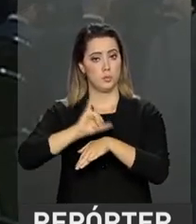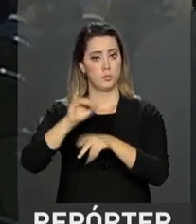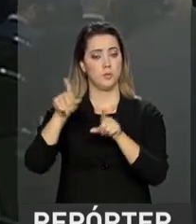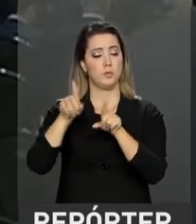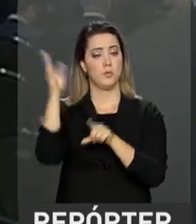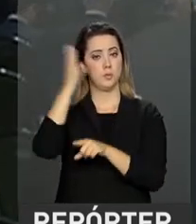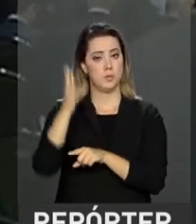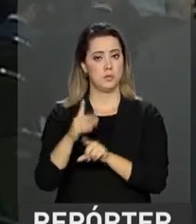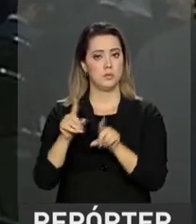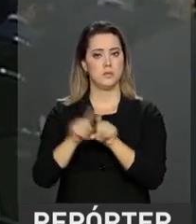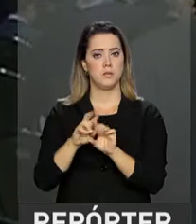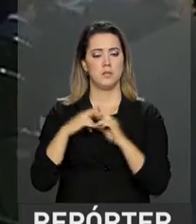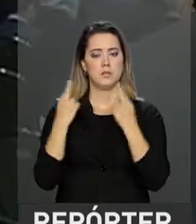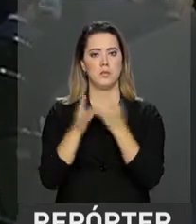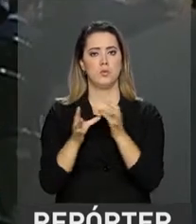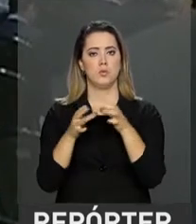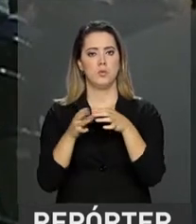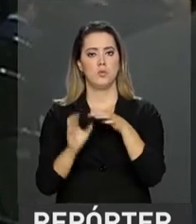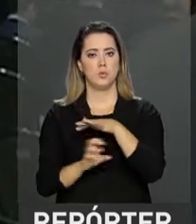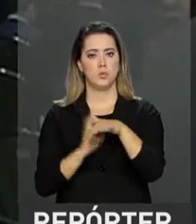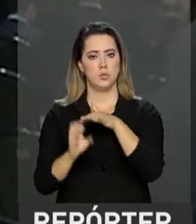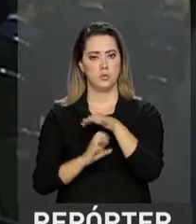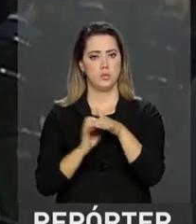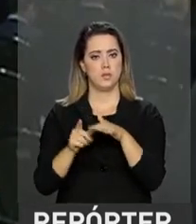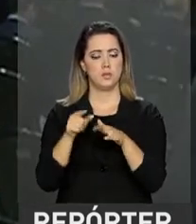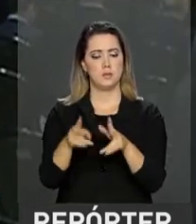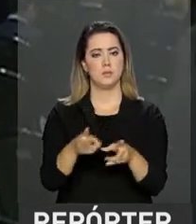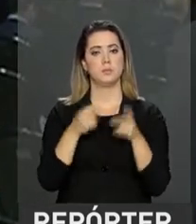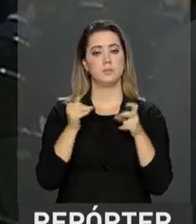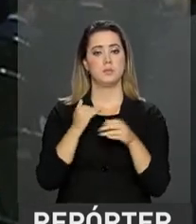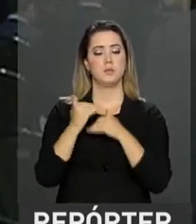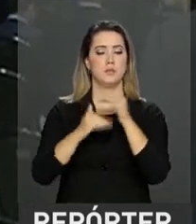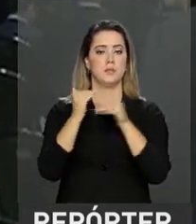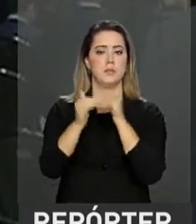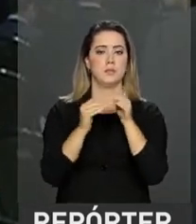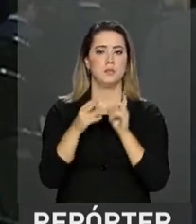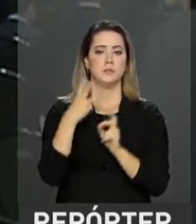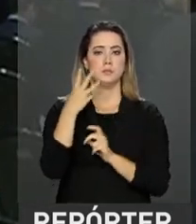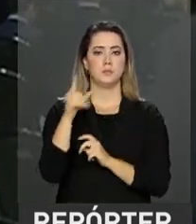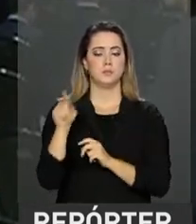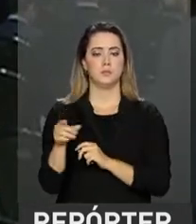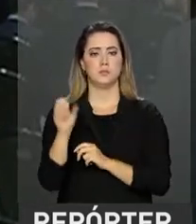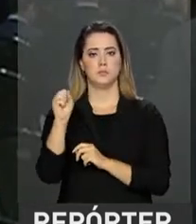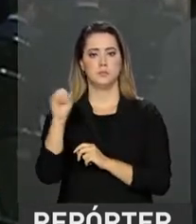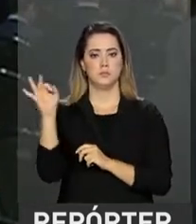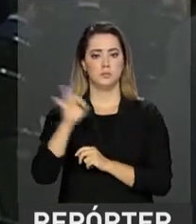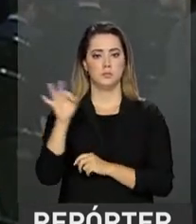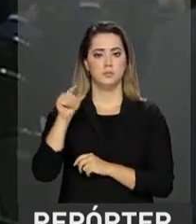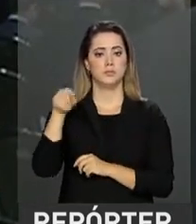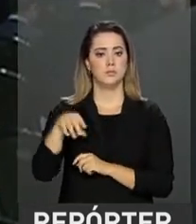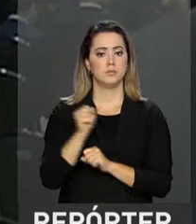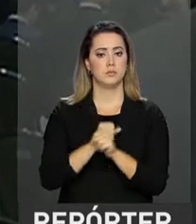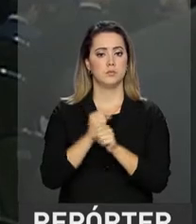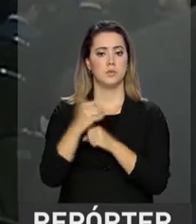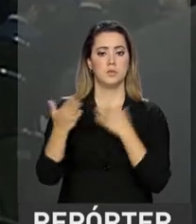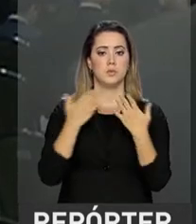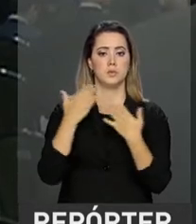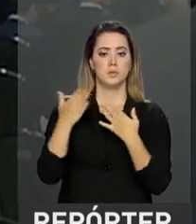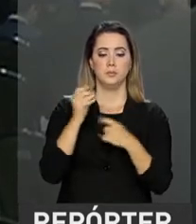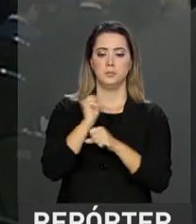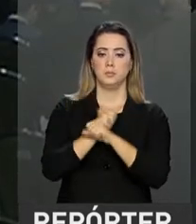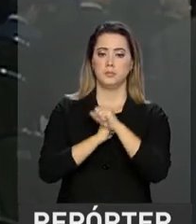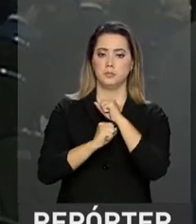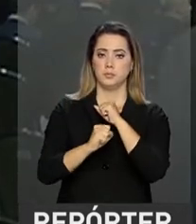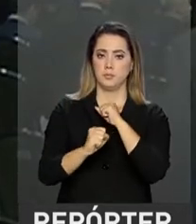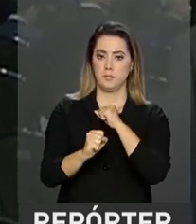das principais companhias do país e que está organizando esse evento, ele estima que o setor vai crescer 3,8% esse ano na comparação